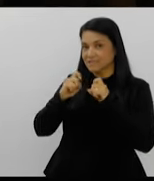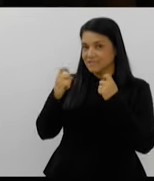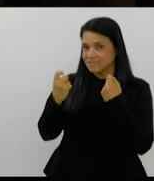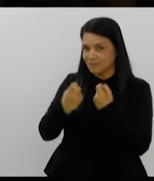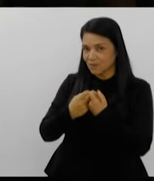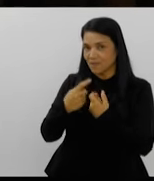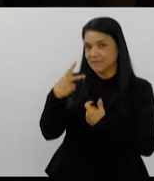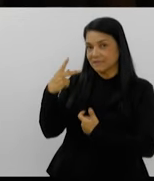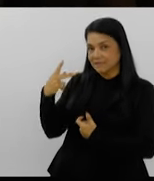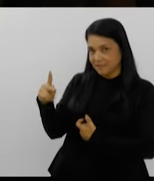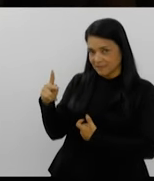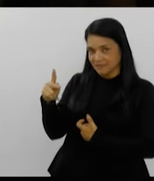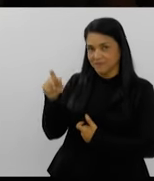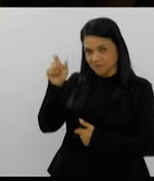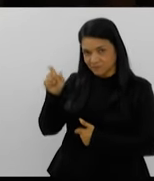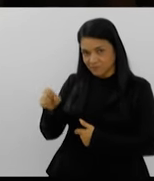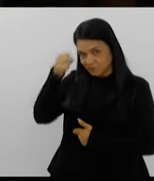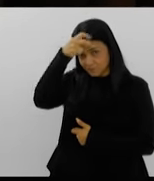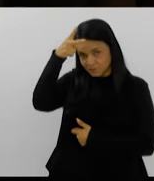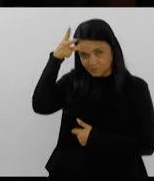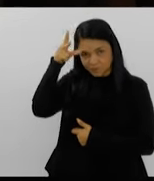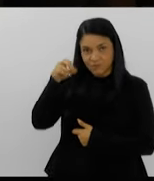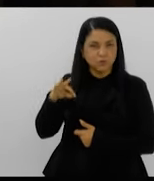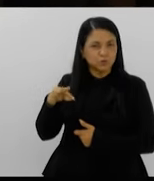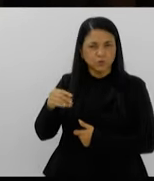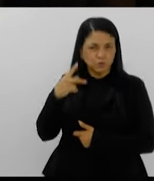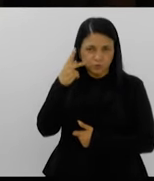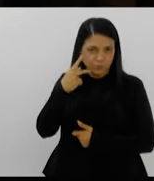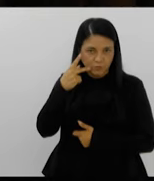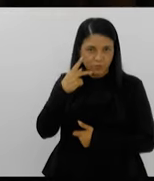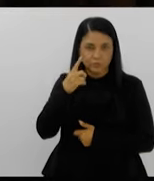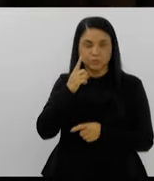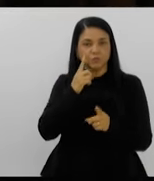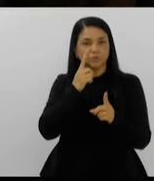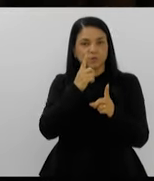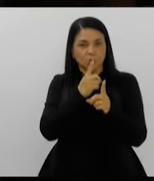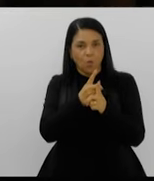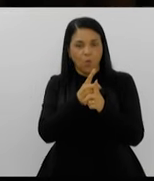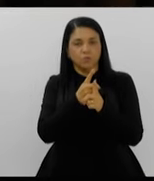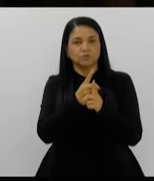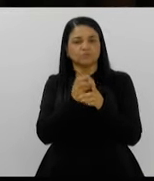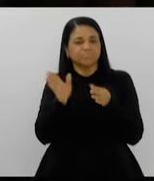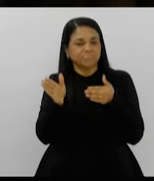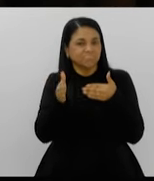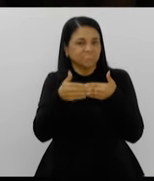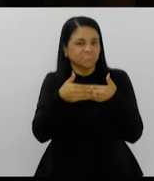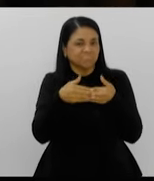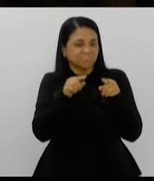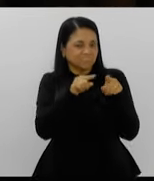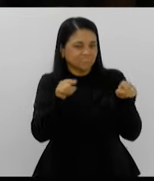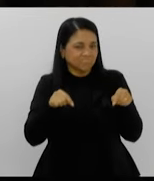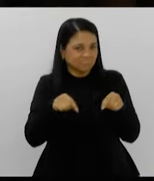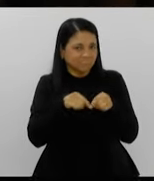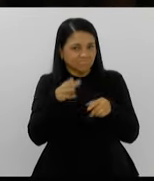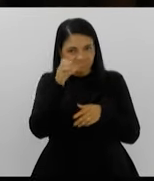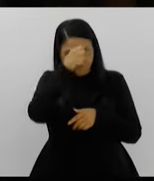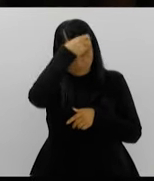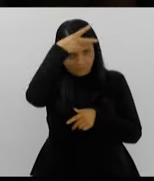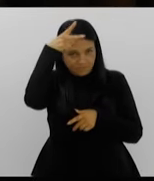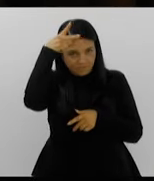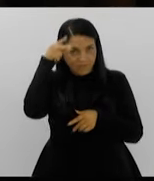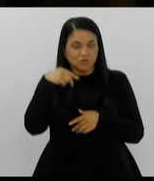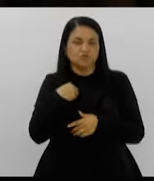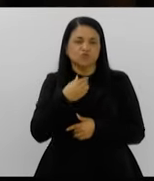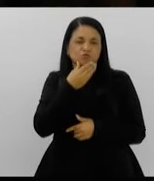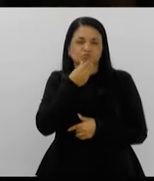Eduardo Paes. A política inteira. Dos encontros, as portas fechadas no gabinete do prefeito, aos